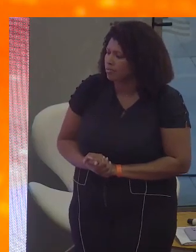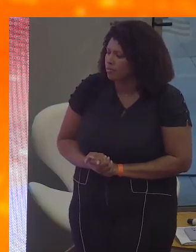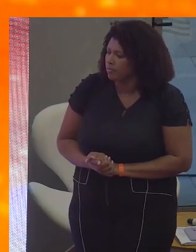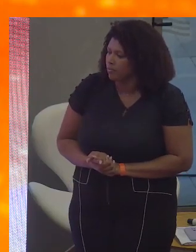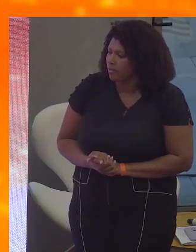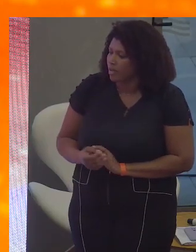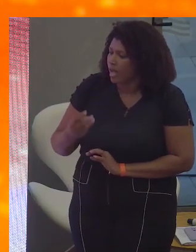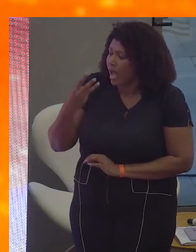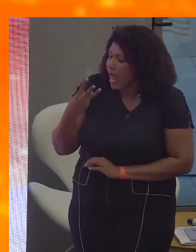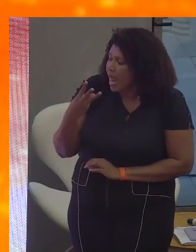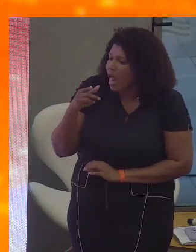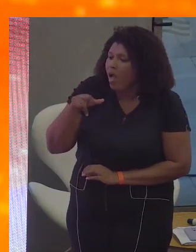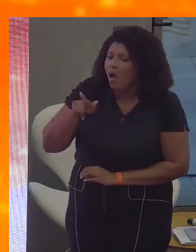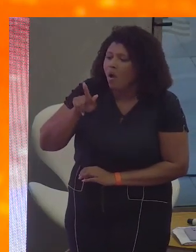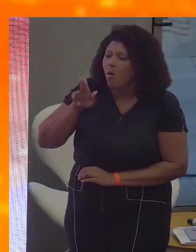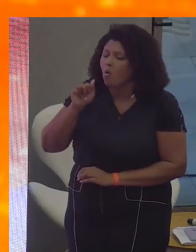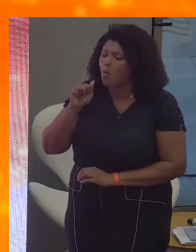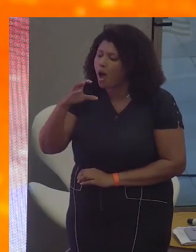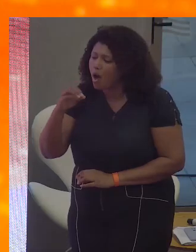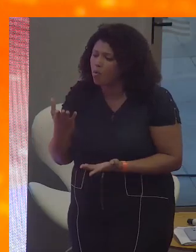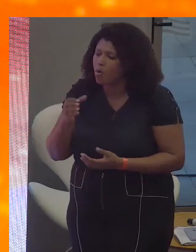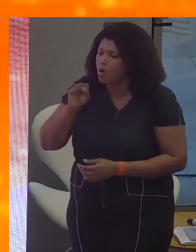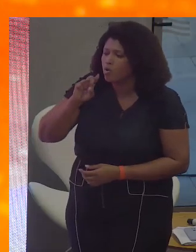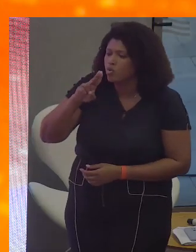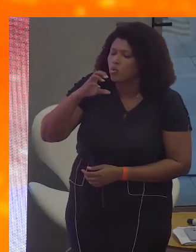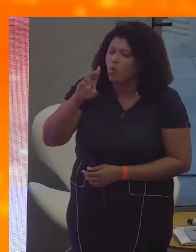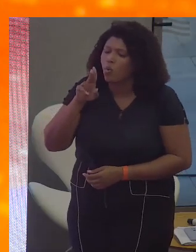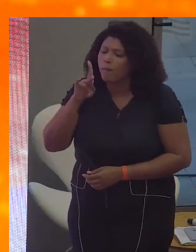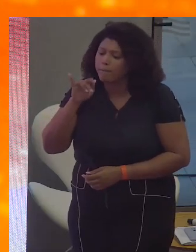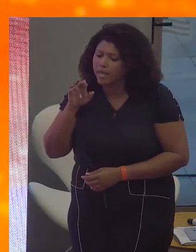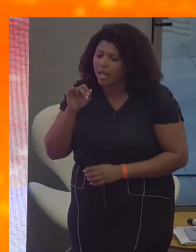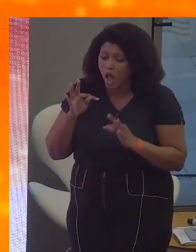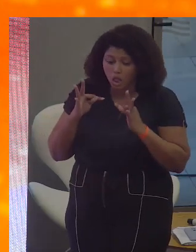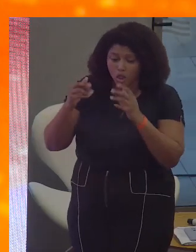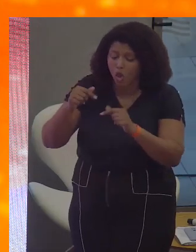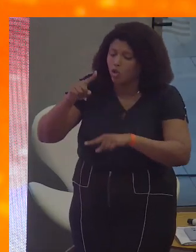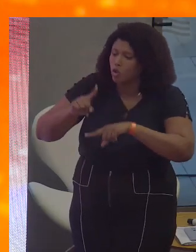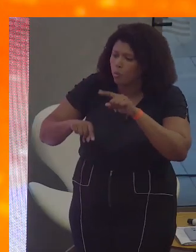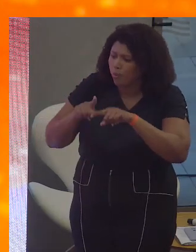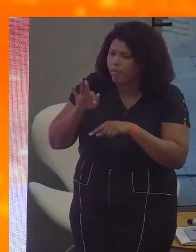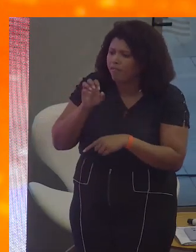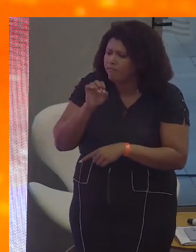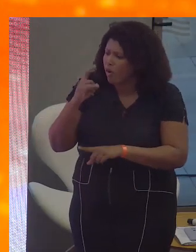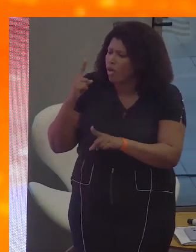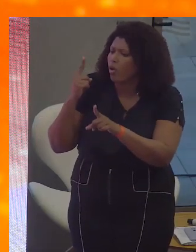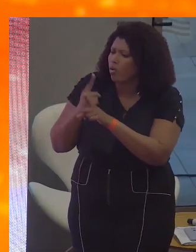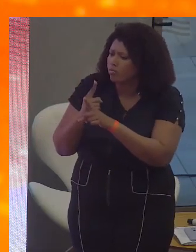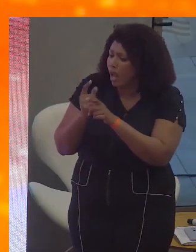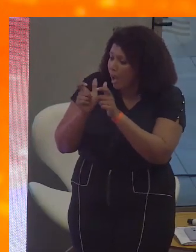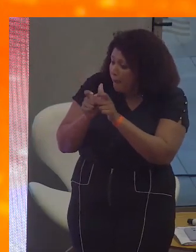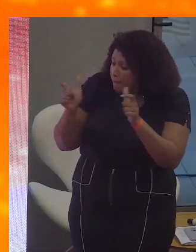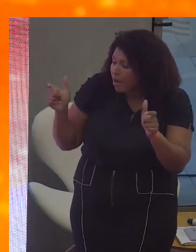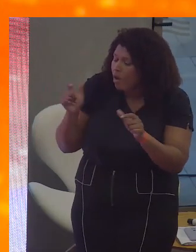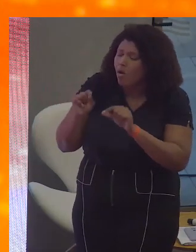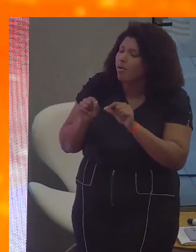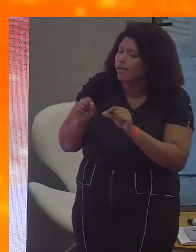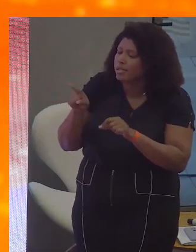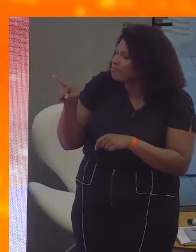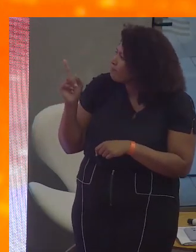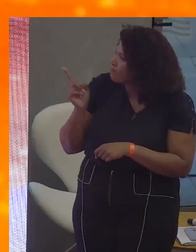Tríbulos, guaco, copaíba, sucupira. Então, todos esses produtos aqui foram encontrados, a grande maior parte em produtos